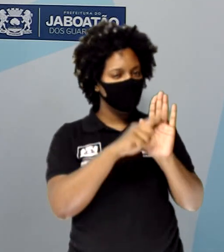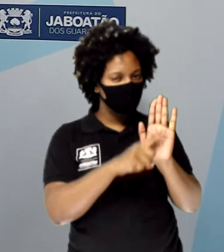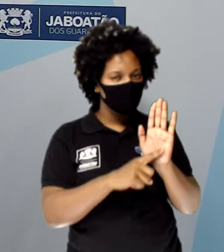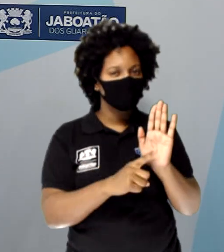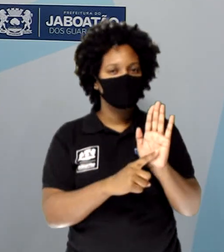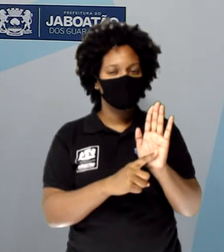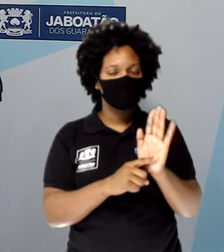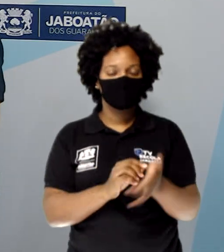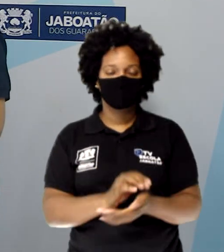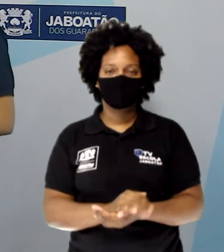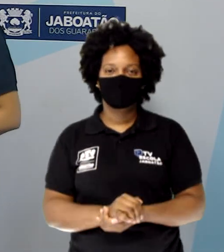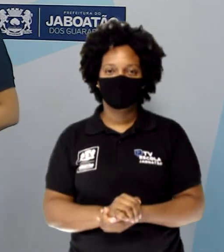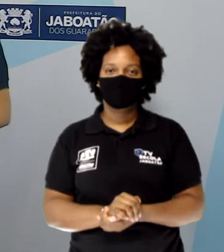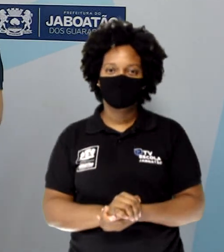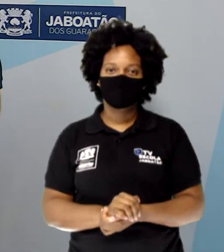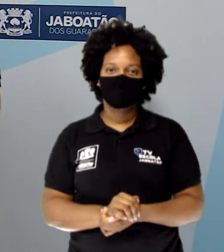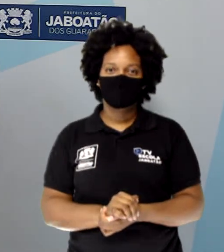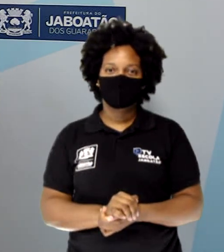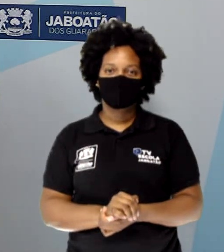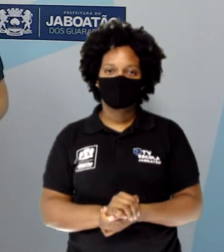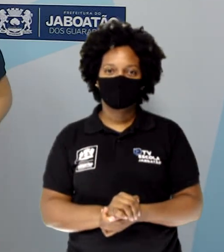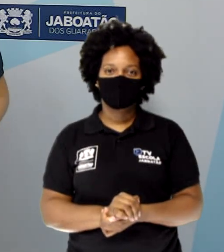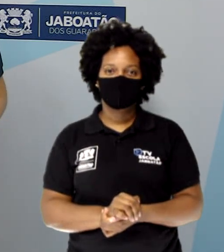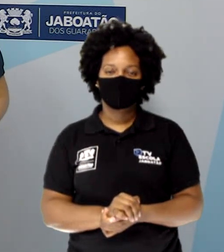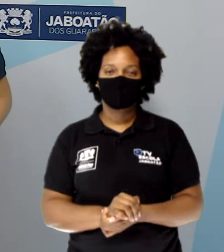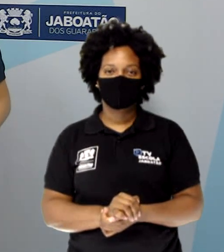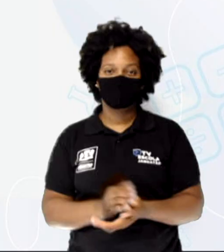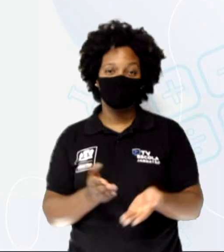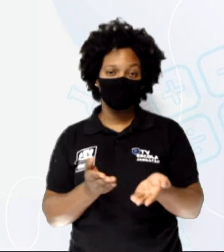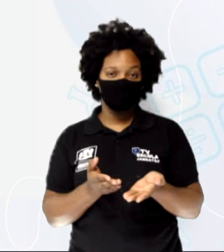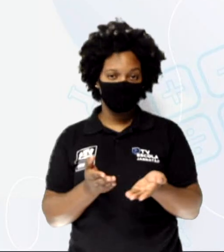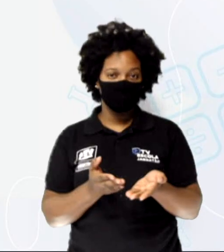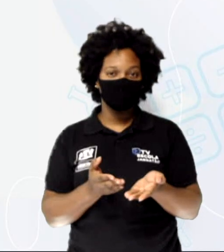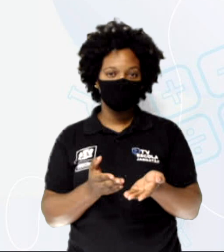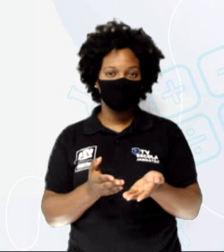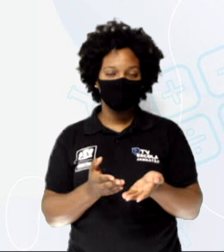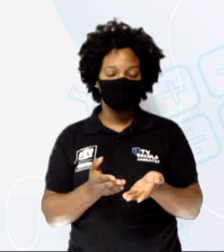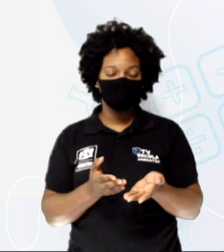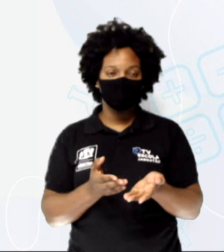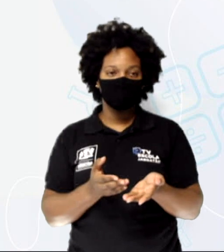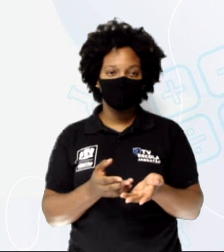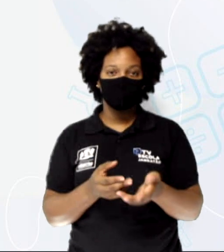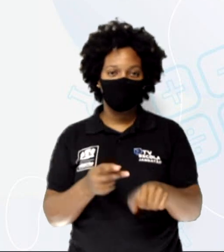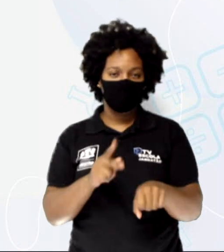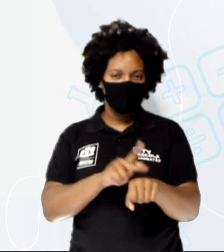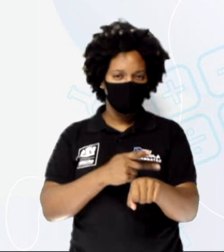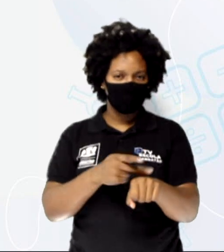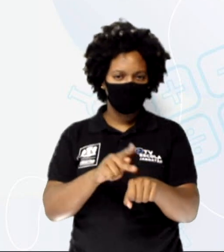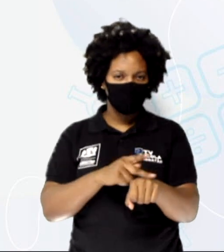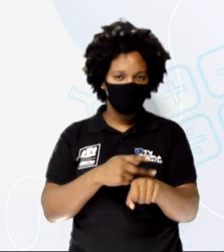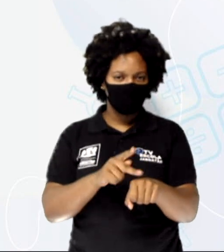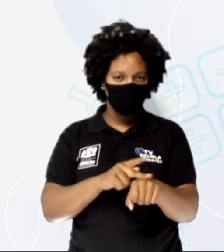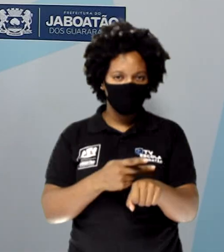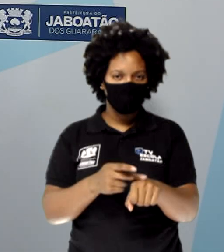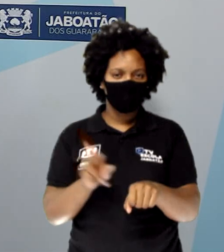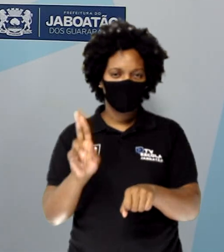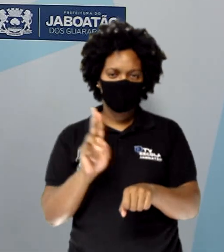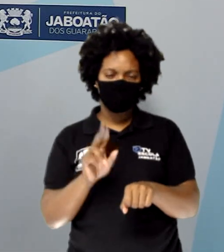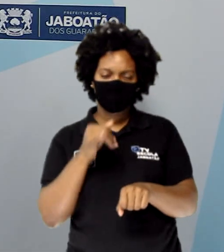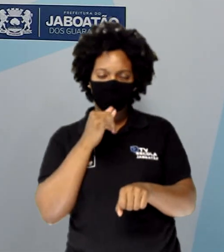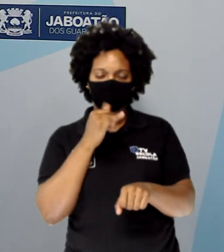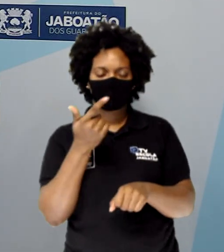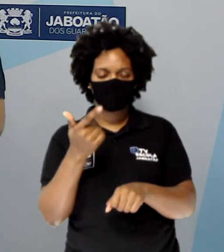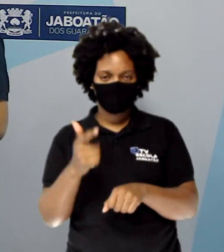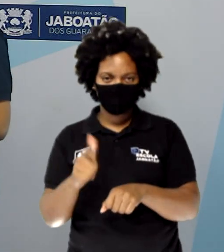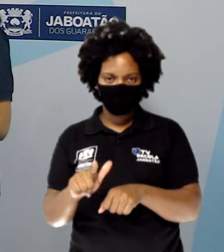na frente. Vamos observar aqui agora, a gente tem a situação dos chocolates, mais uma vez utilizando esse exemplo, né?